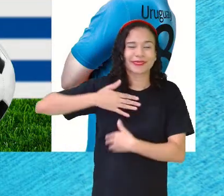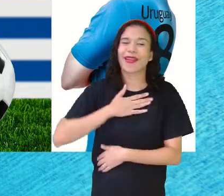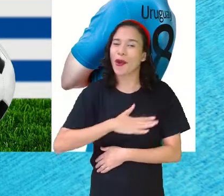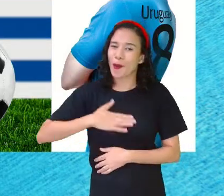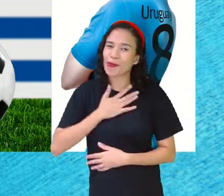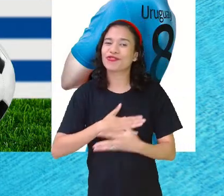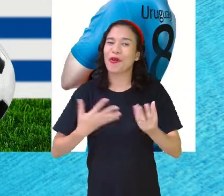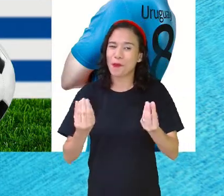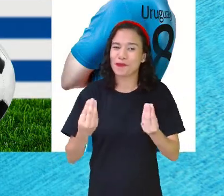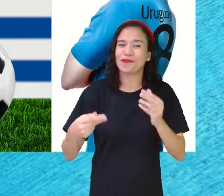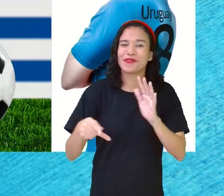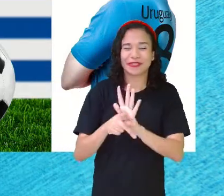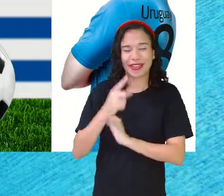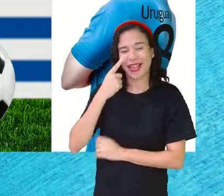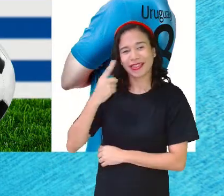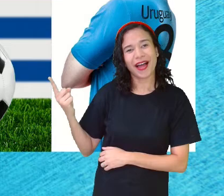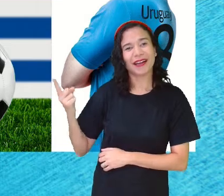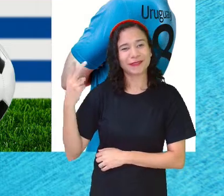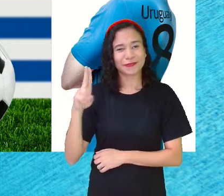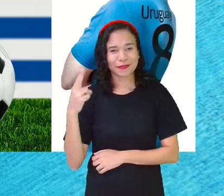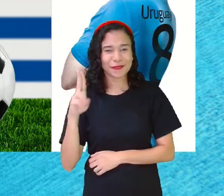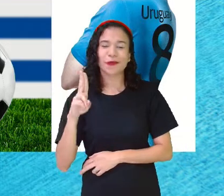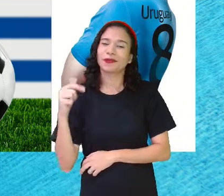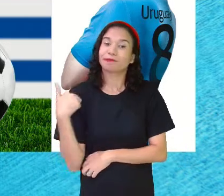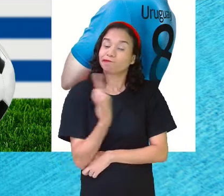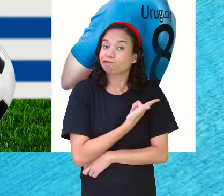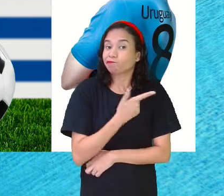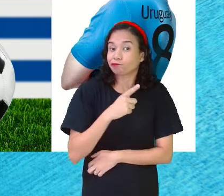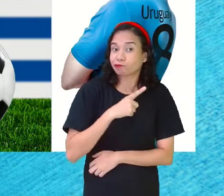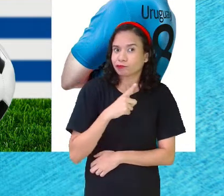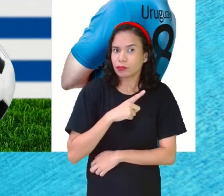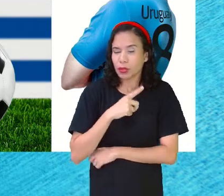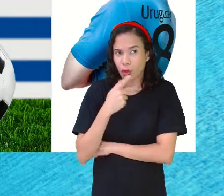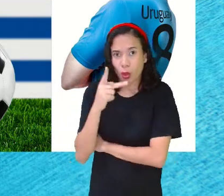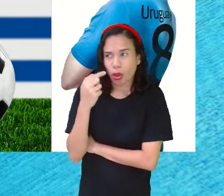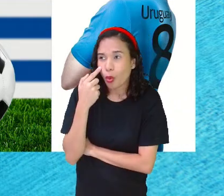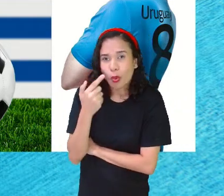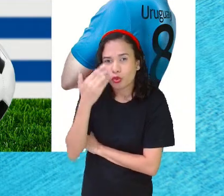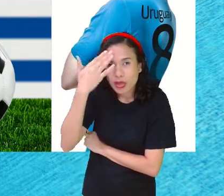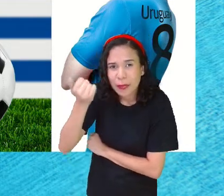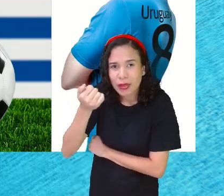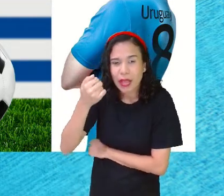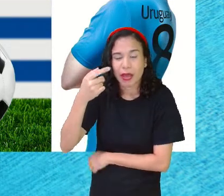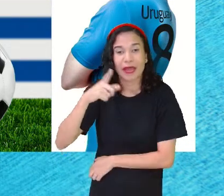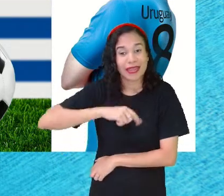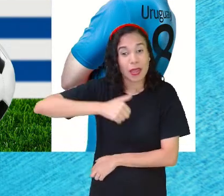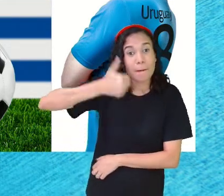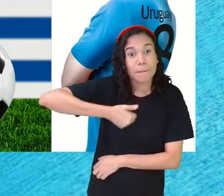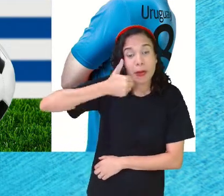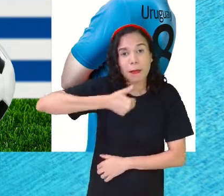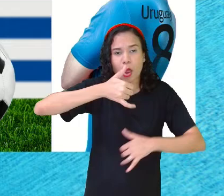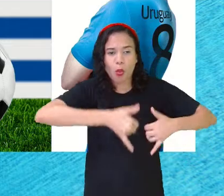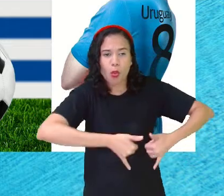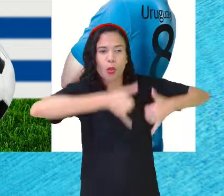bastante valorizada também no Uruguai. Olha, gente, vocês sabiam? Simplesmente a primeira Copa do